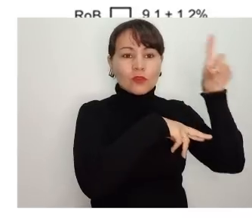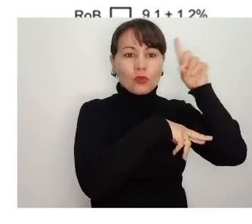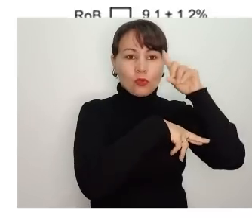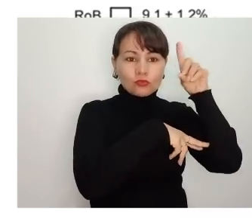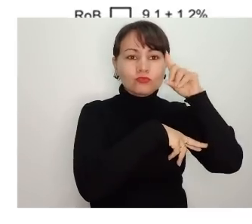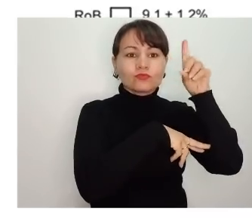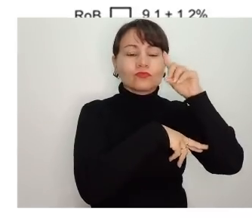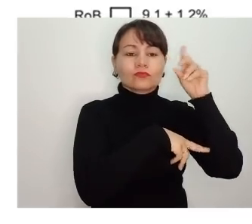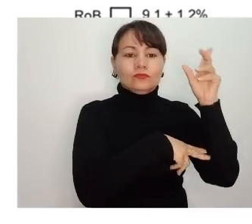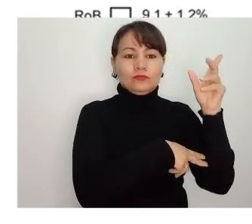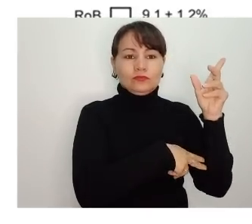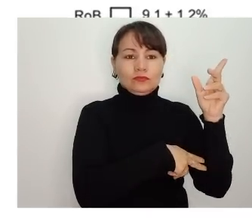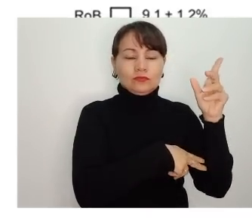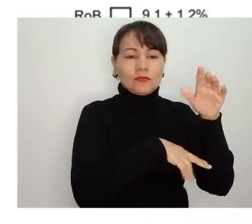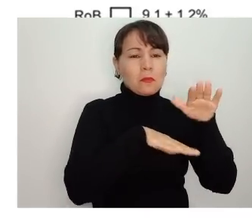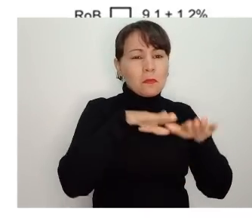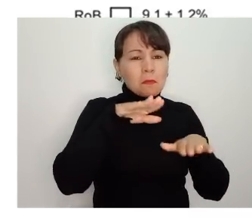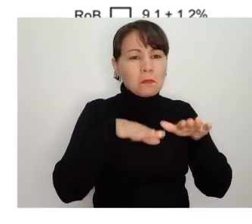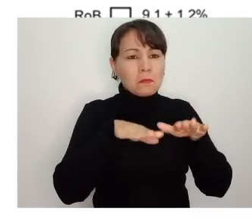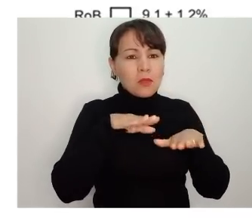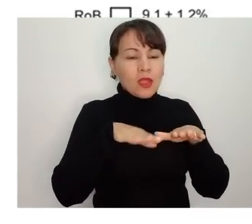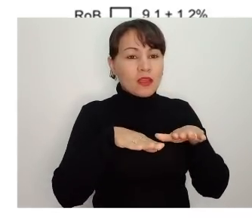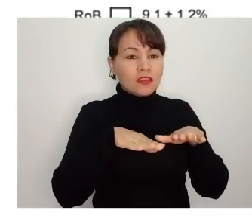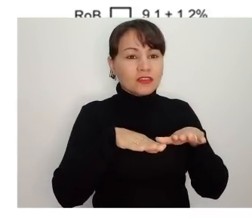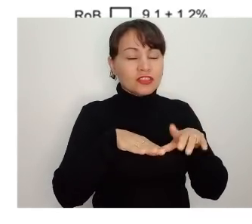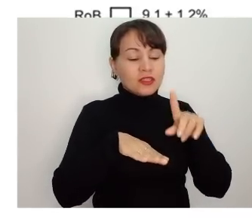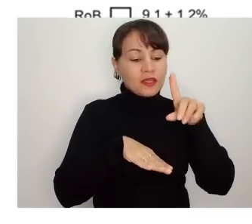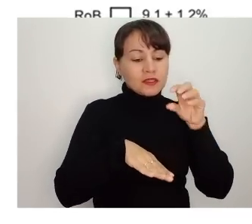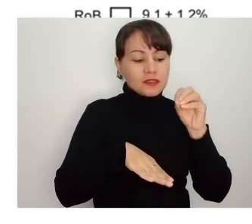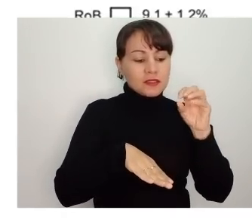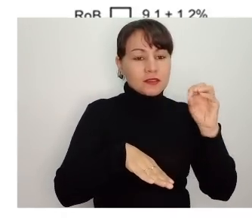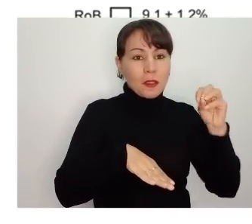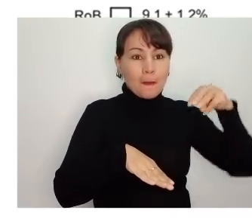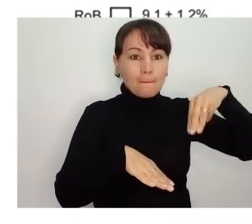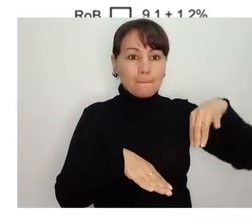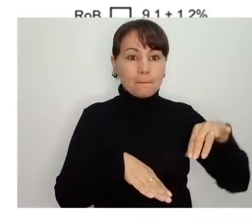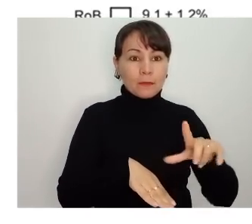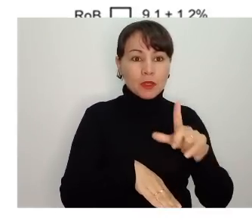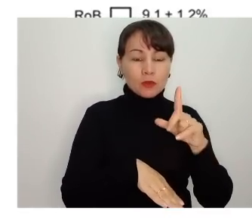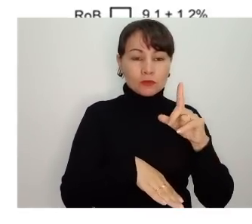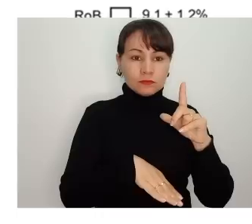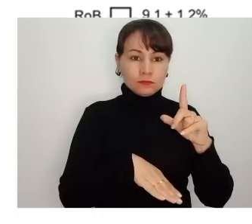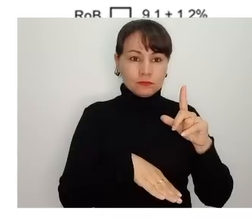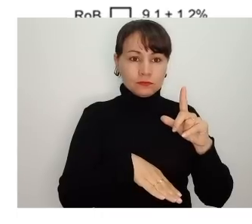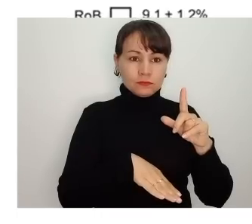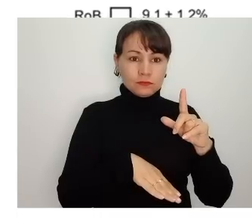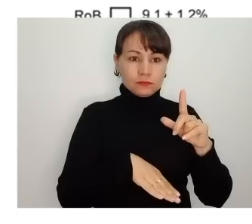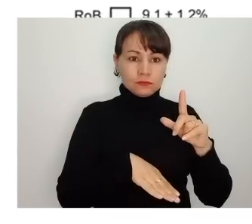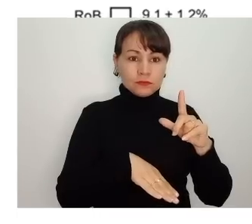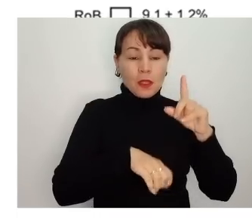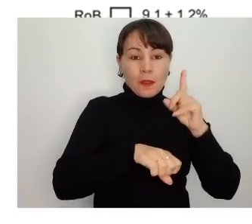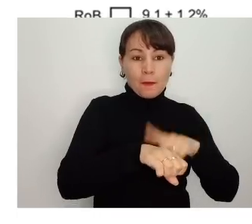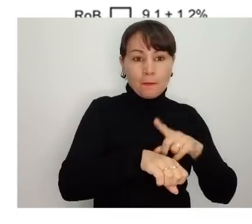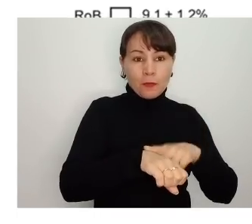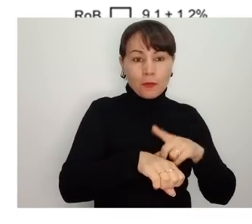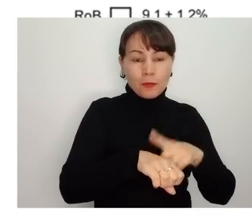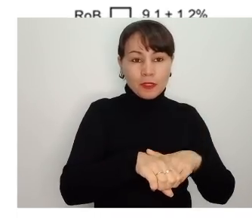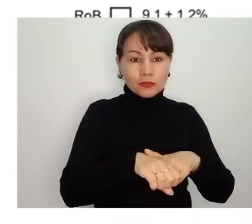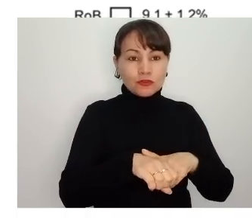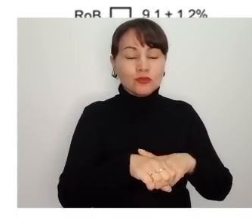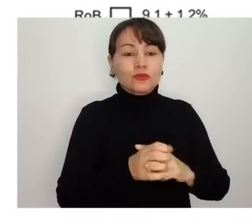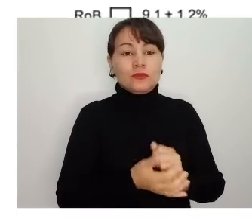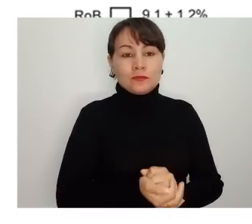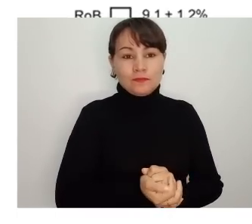neurônios diariamente. Essa média está entre 100 mil. Isso em